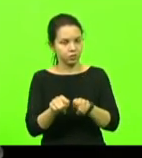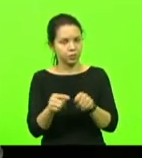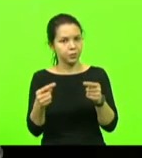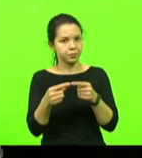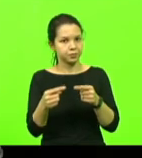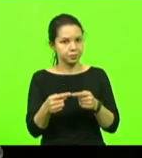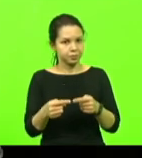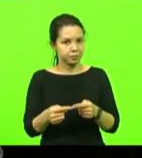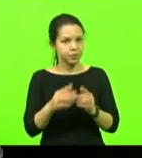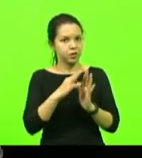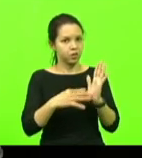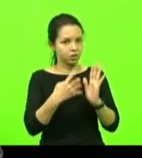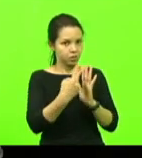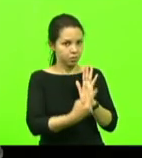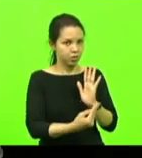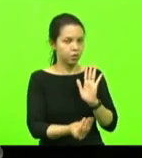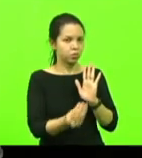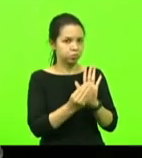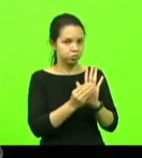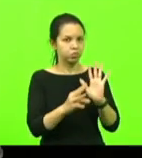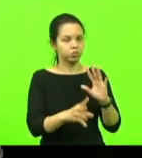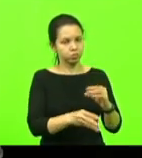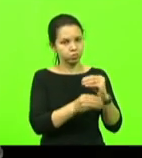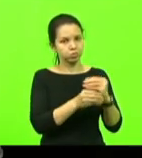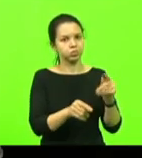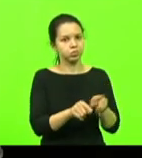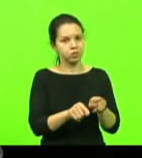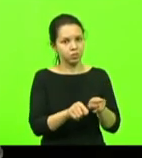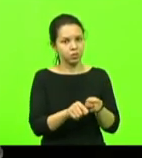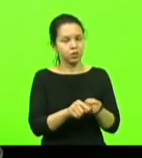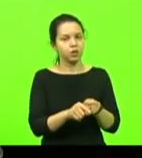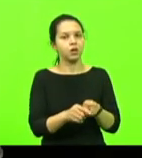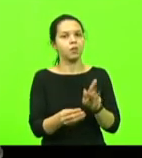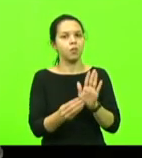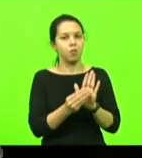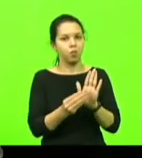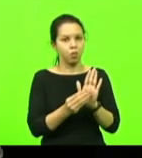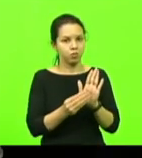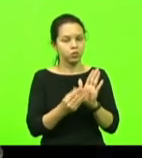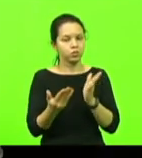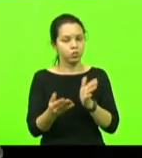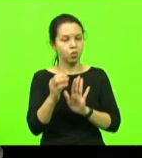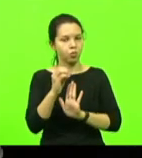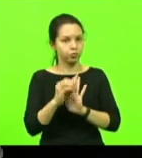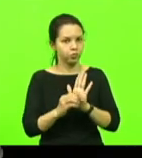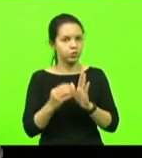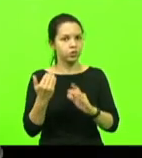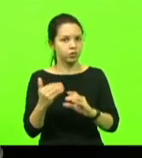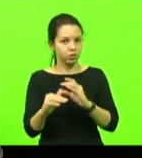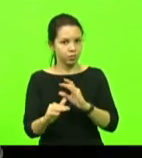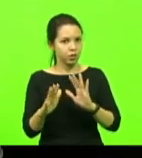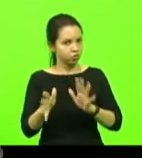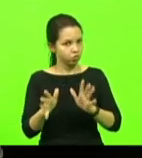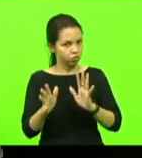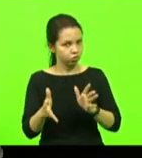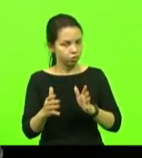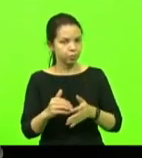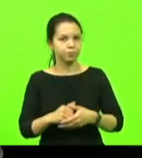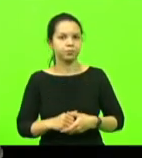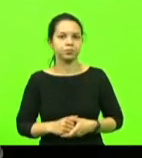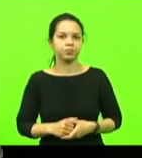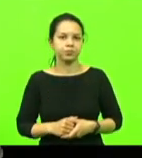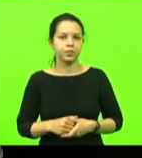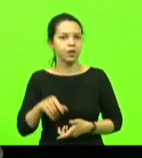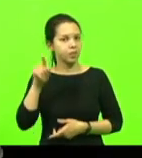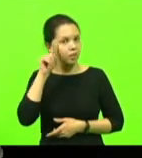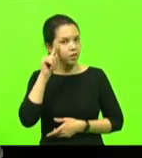tabela recentemente proposta através do ofício encaminhado nessa data,